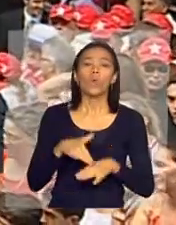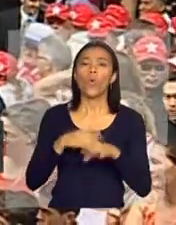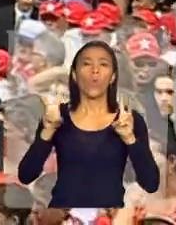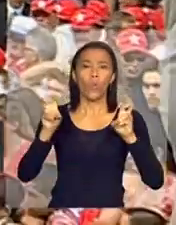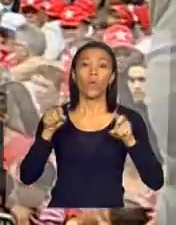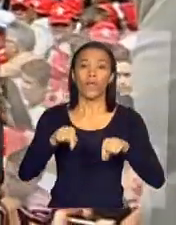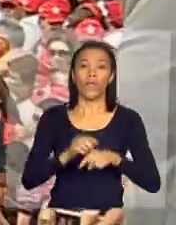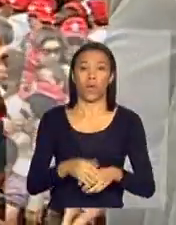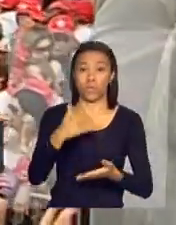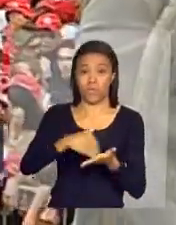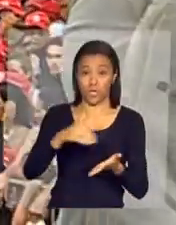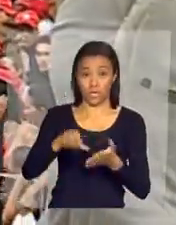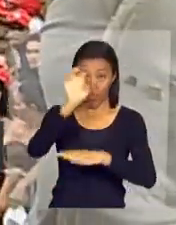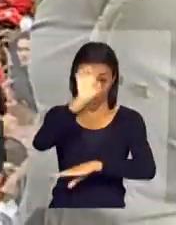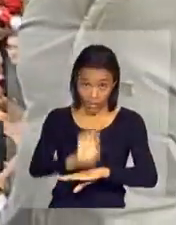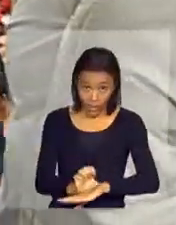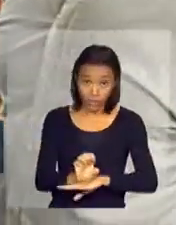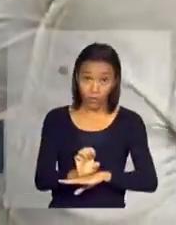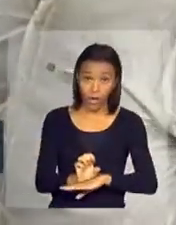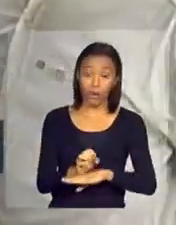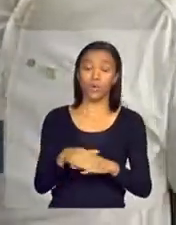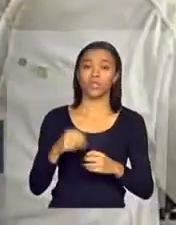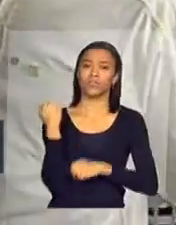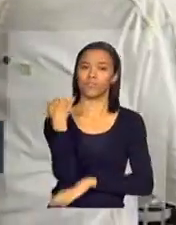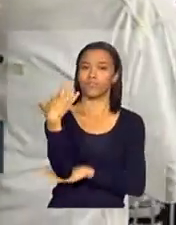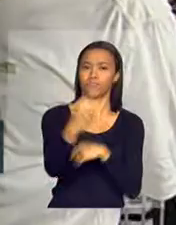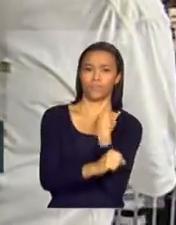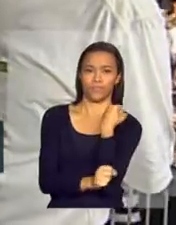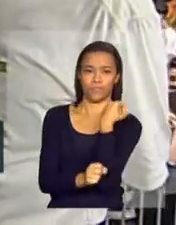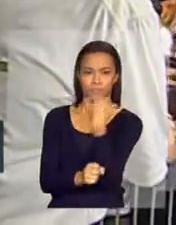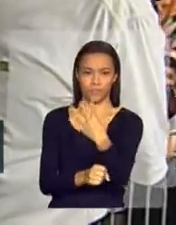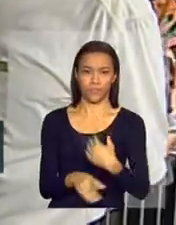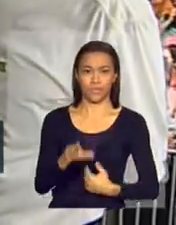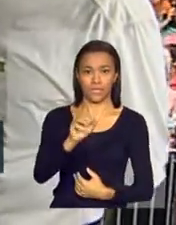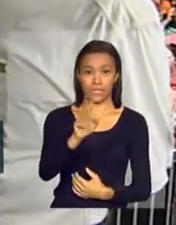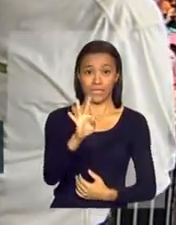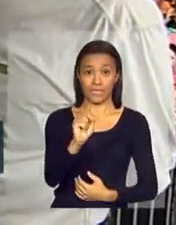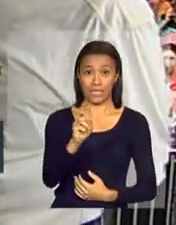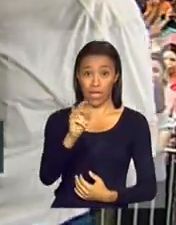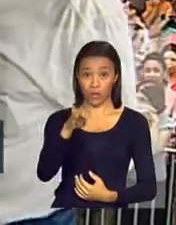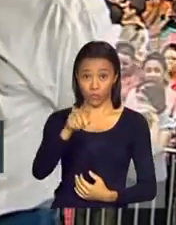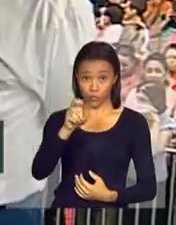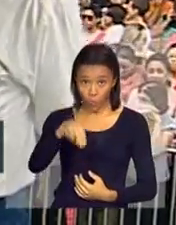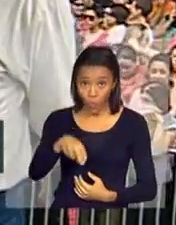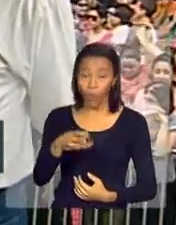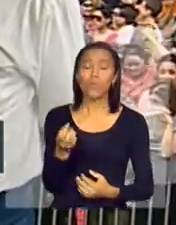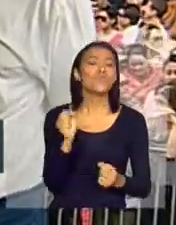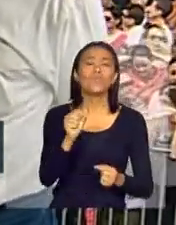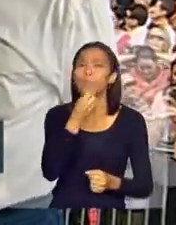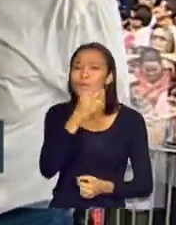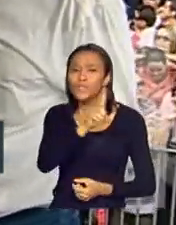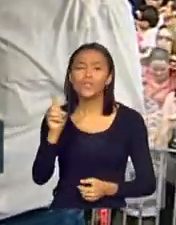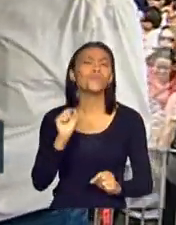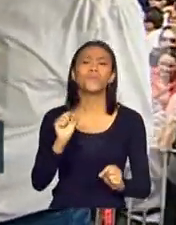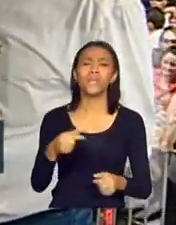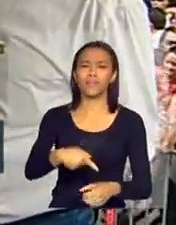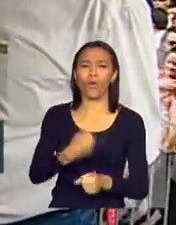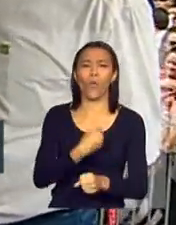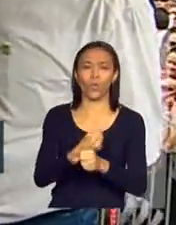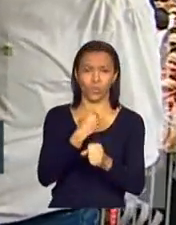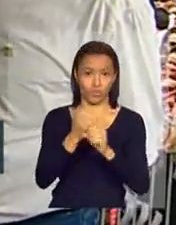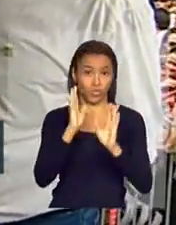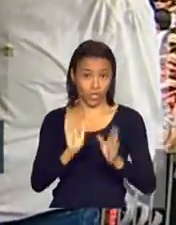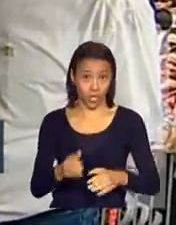converso agora com o secretário estadual de Meio Ambiente, Dalton Macambira. Bom dia, secretário. Bom dia. Que é exatamente essa obra? Nós temos